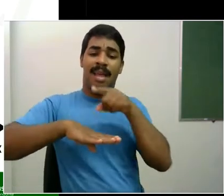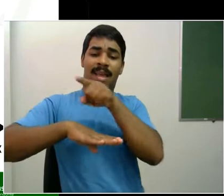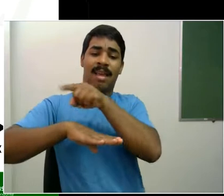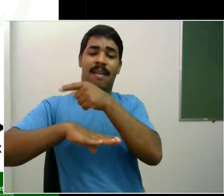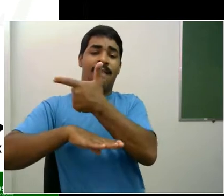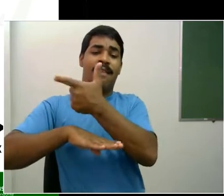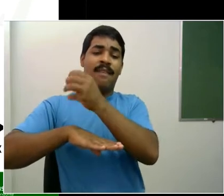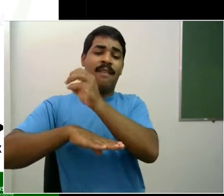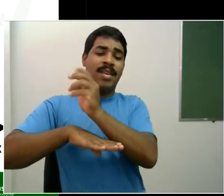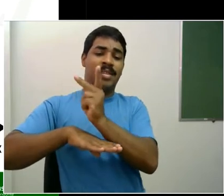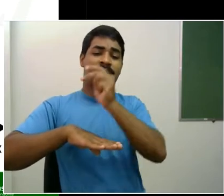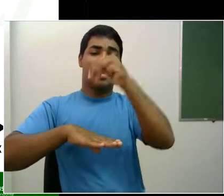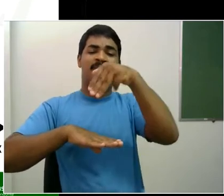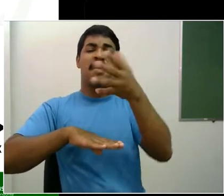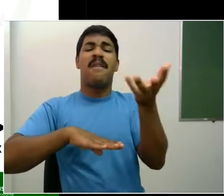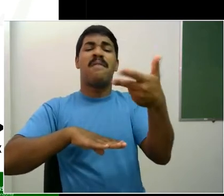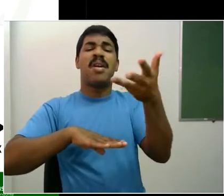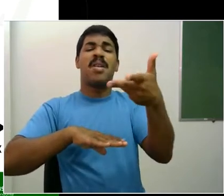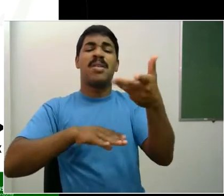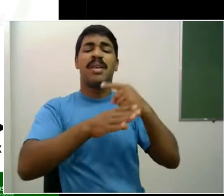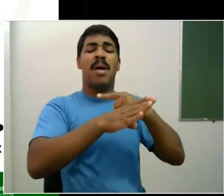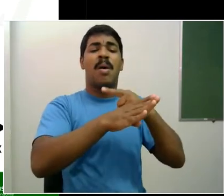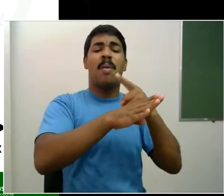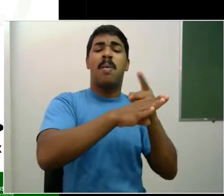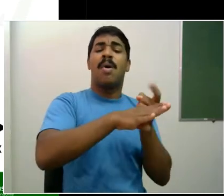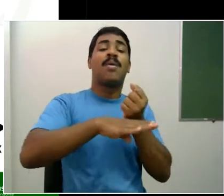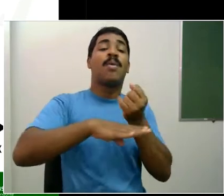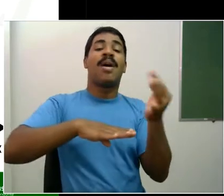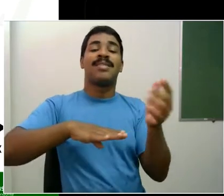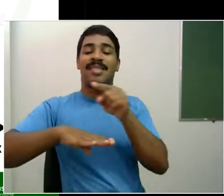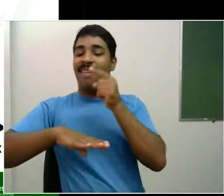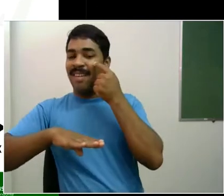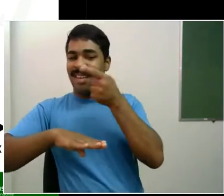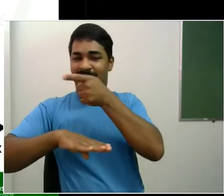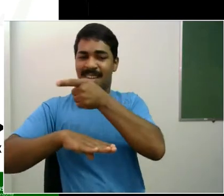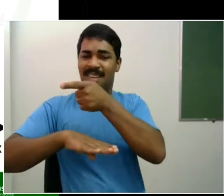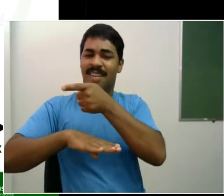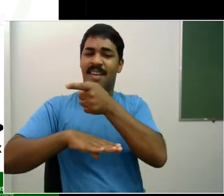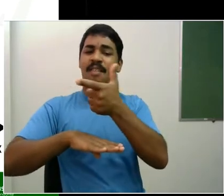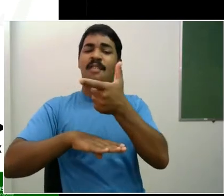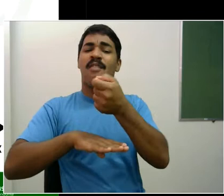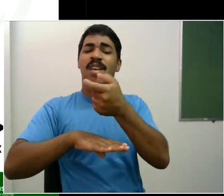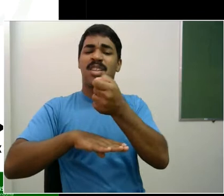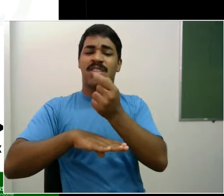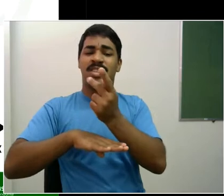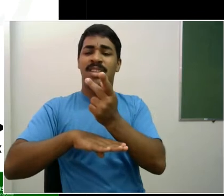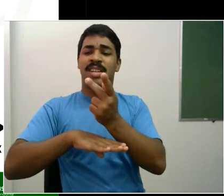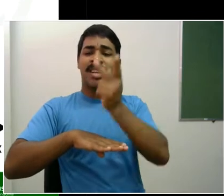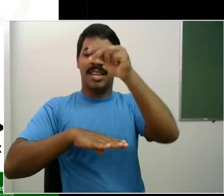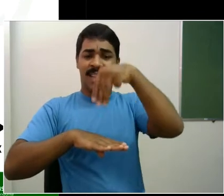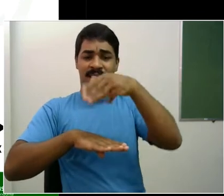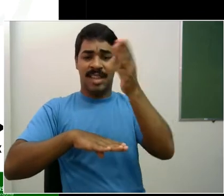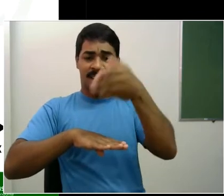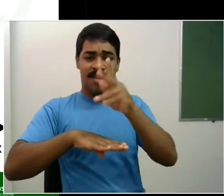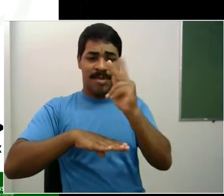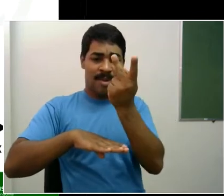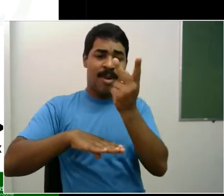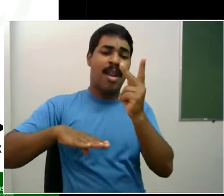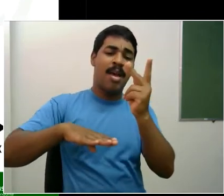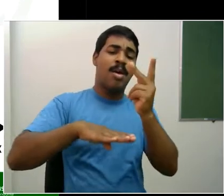representando aqui o valor da velocidade, né? Já demonstrando aqui qual é o valor da velocidade em cada ponto que ele passou. Isso quer dizer o